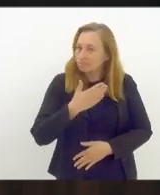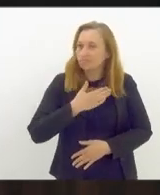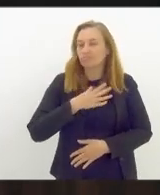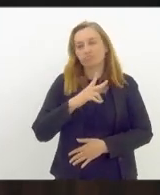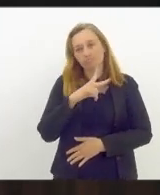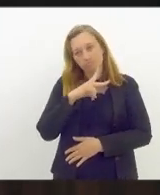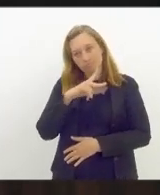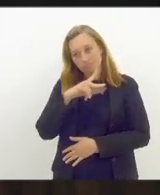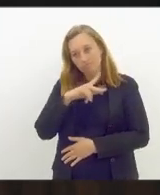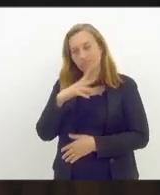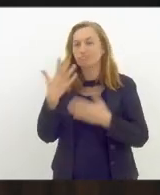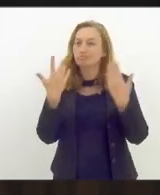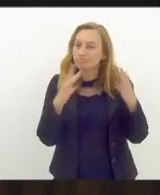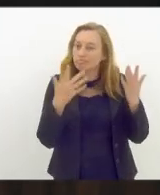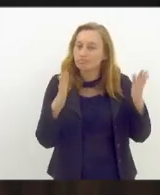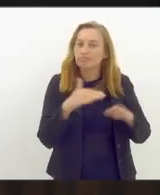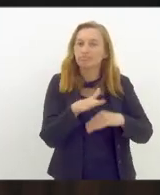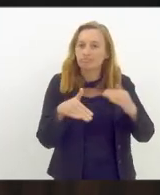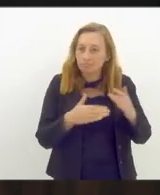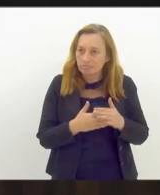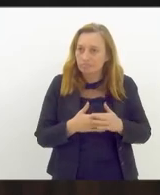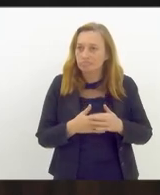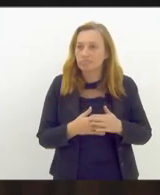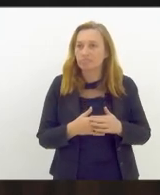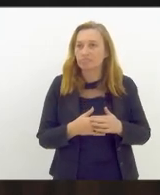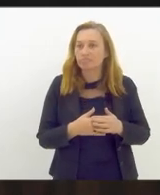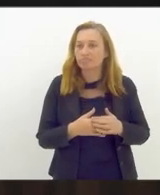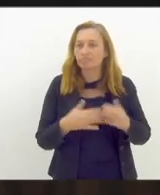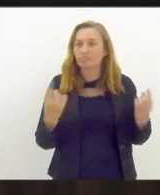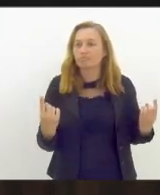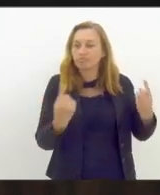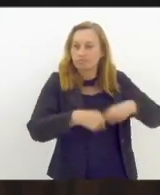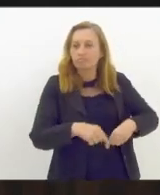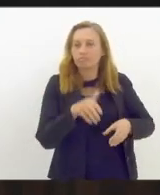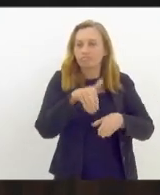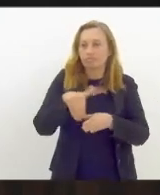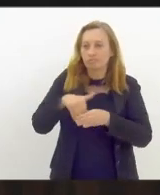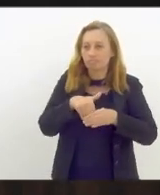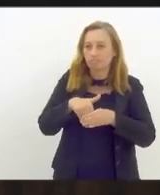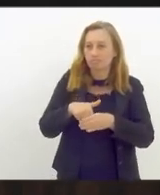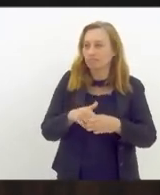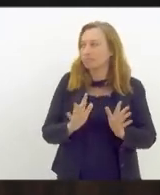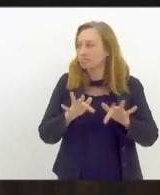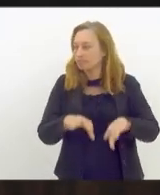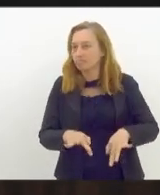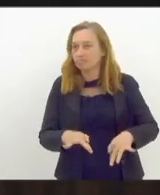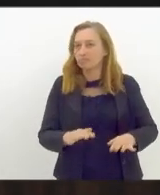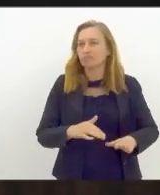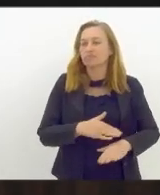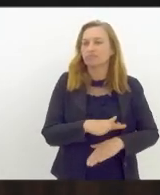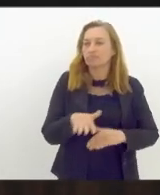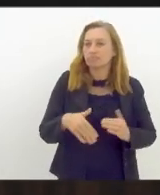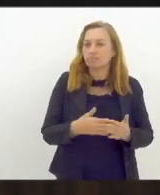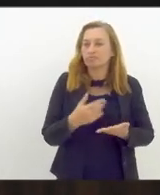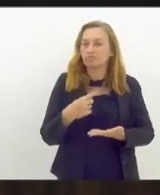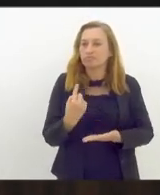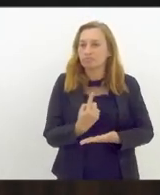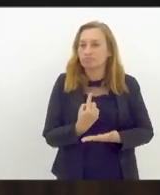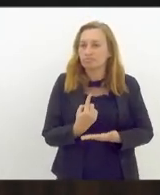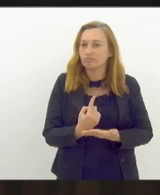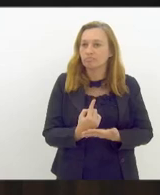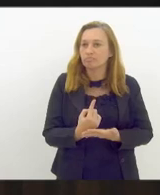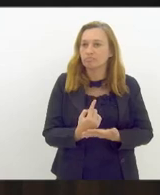pessoal e os parabéns a todos que disputaram a eleição. Enfim. Todos nós colocamos o